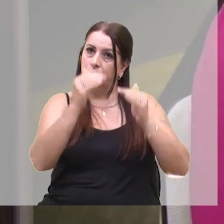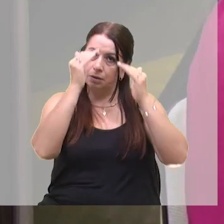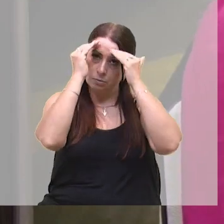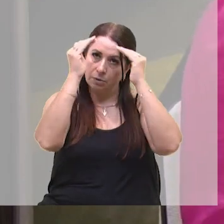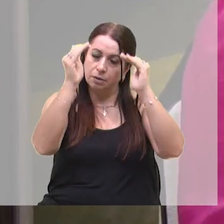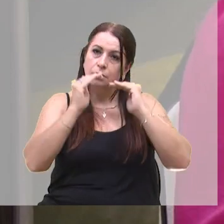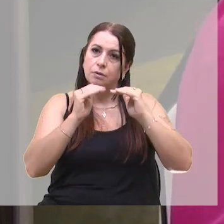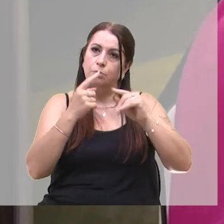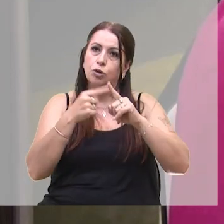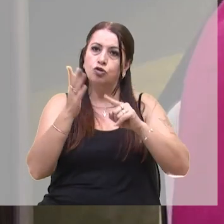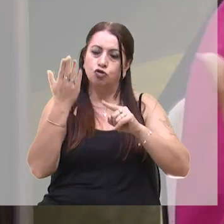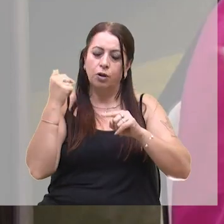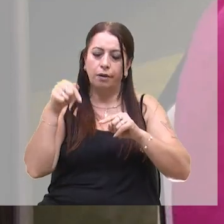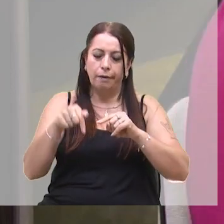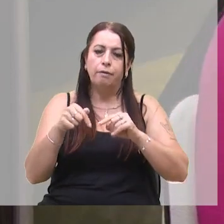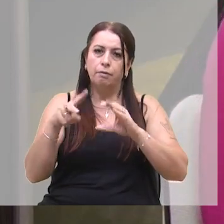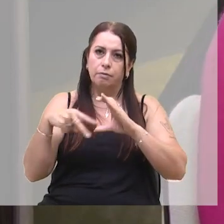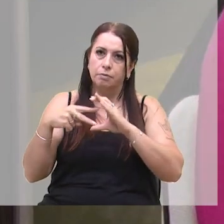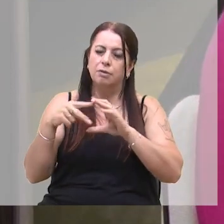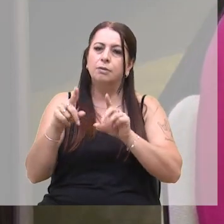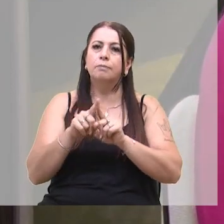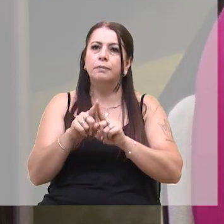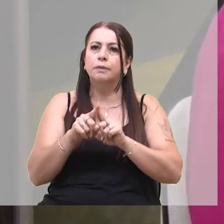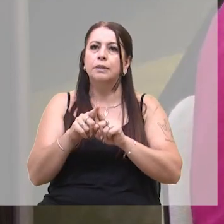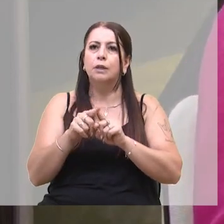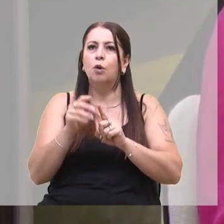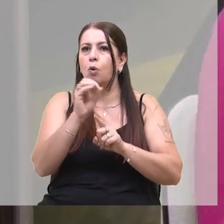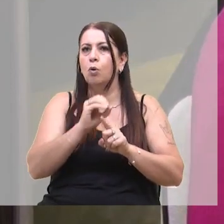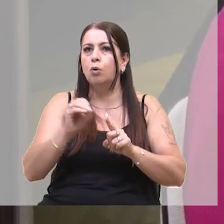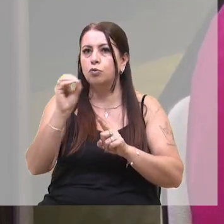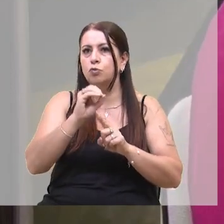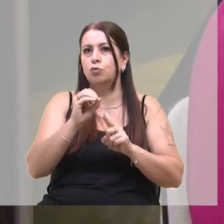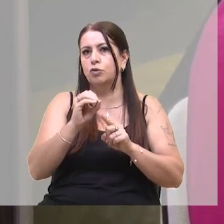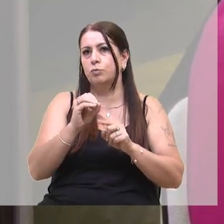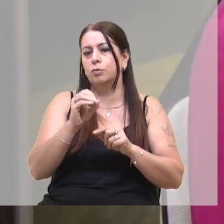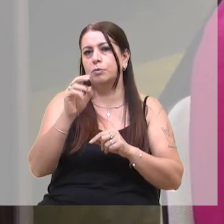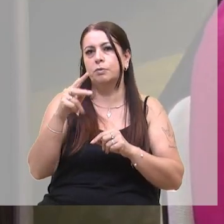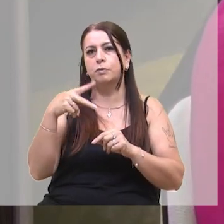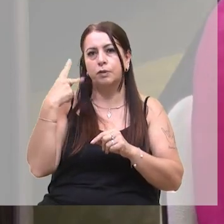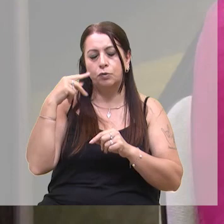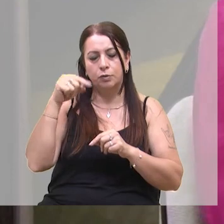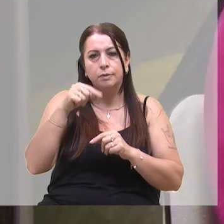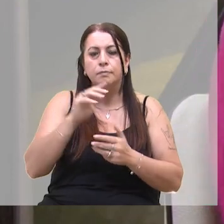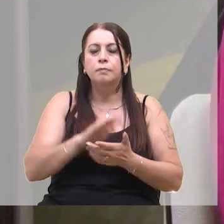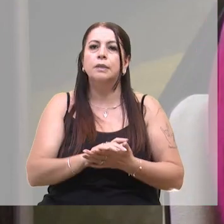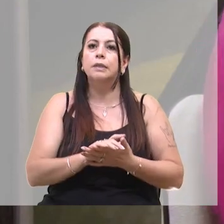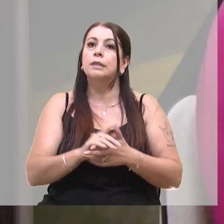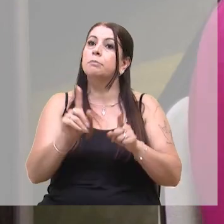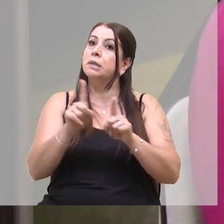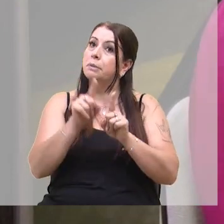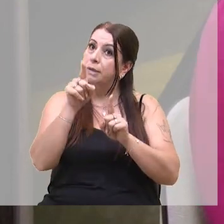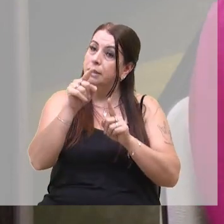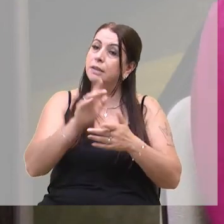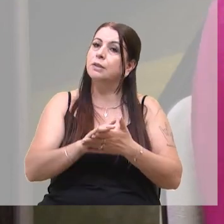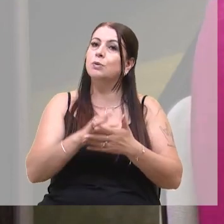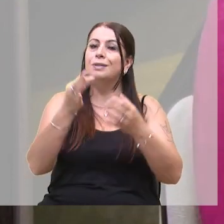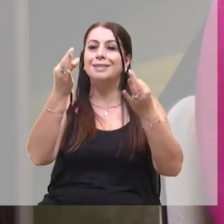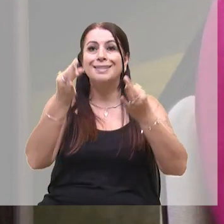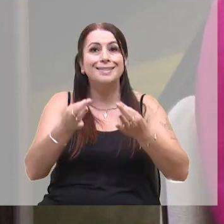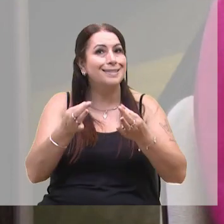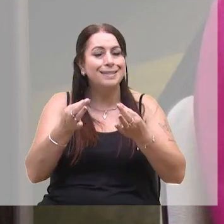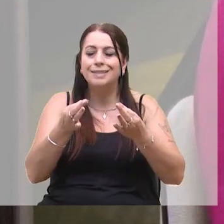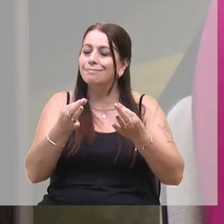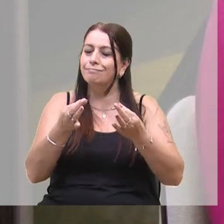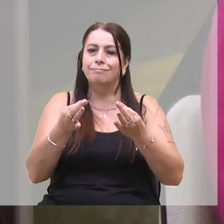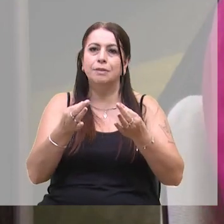orgulho, né? Super respeito, inclusive por terem passado por essa casa, por terem sido excelentes legisladores, né, aqui, mas